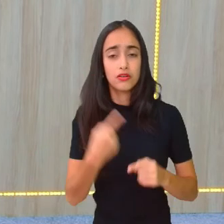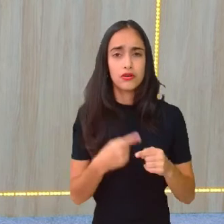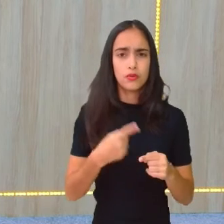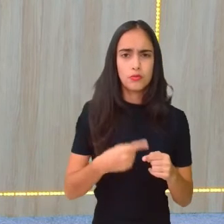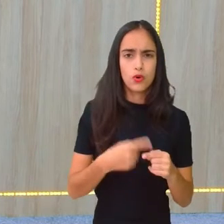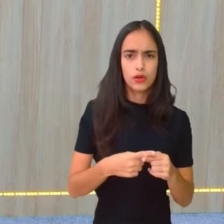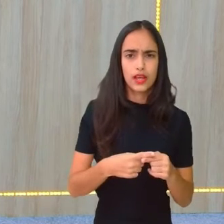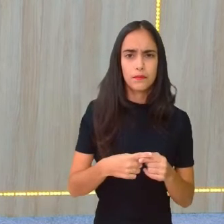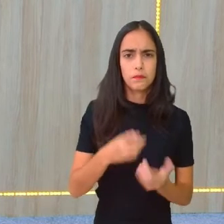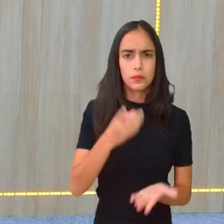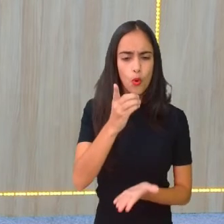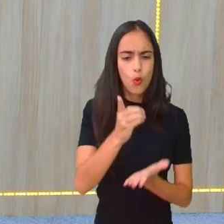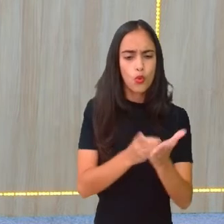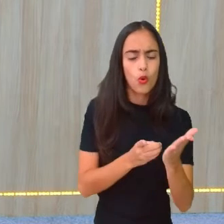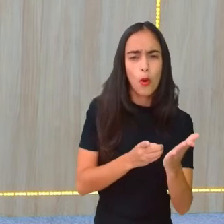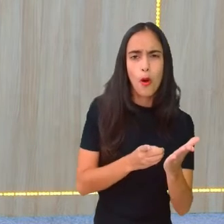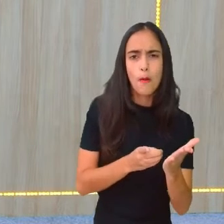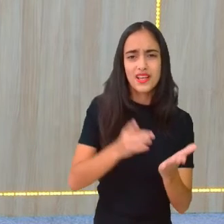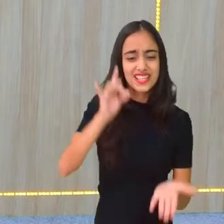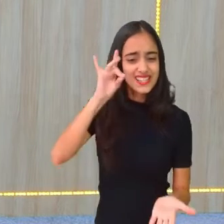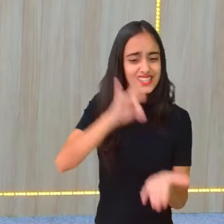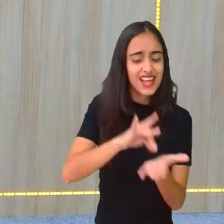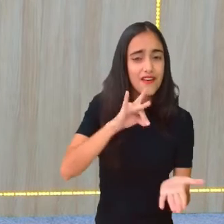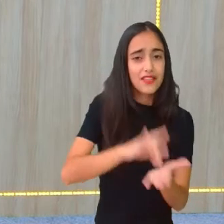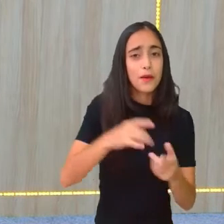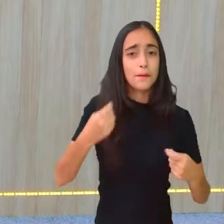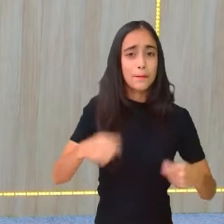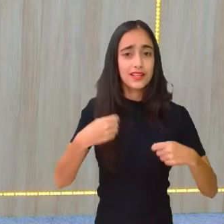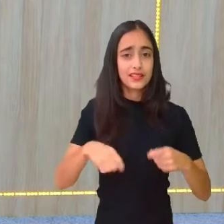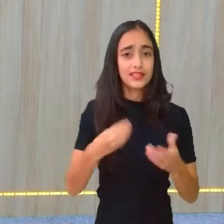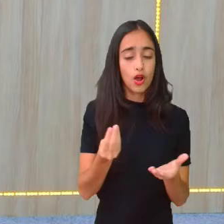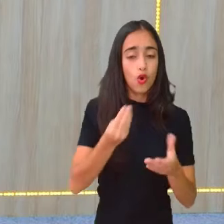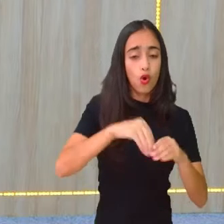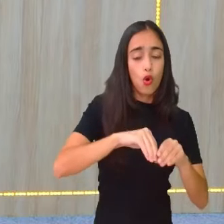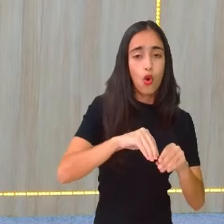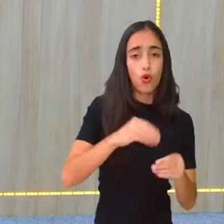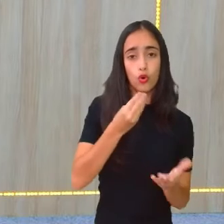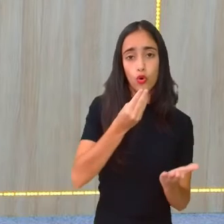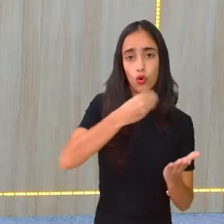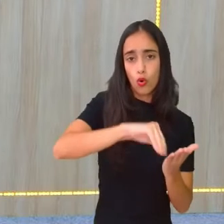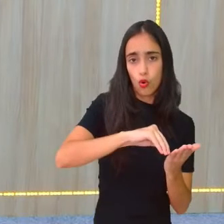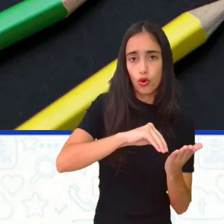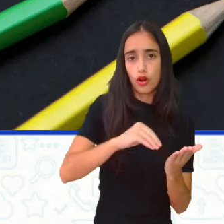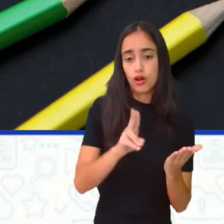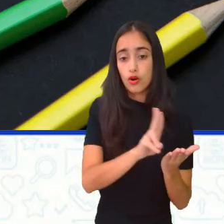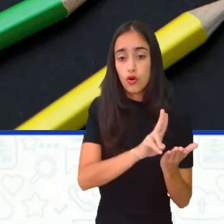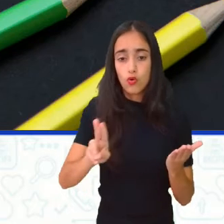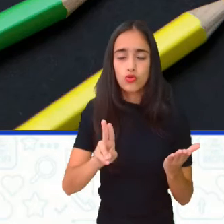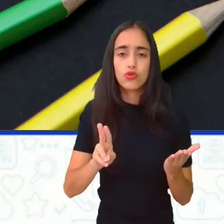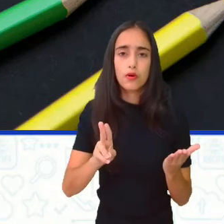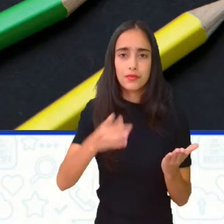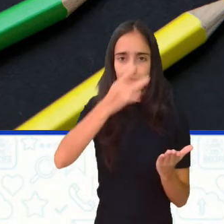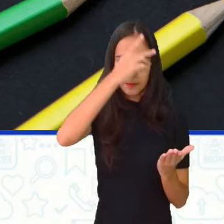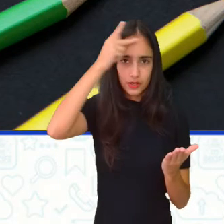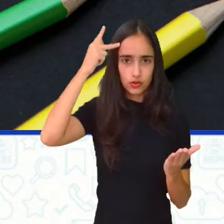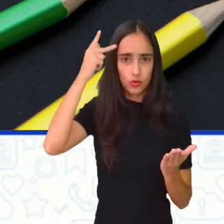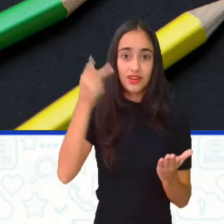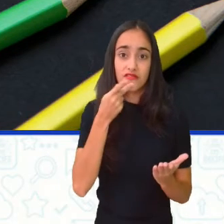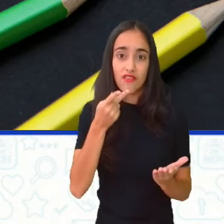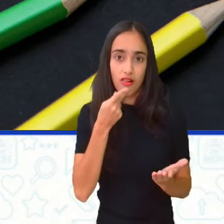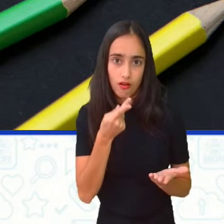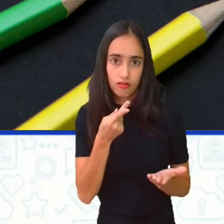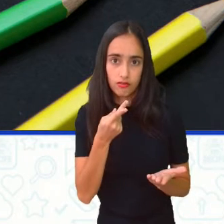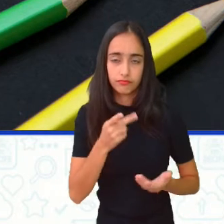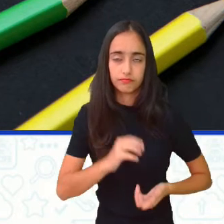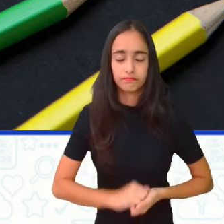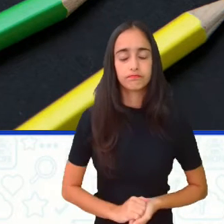pessoa sem colocar o nome dele, né, sem colocar a autoria, tá certo? Ó, o resumo